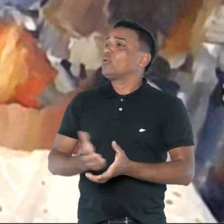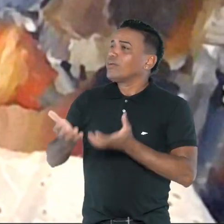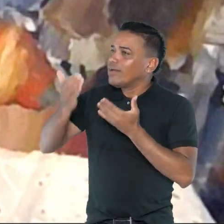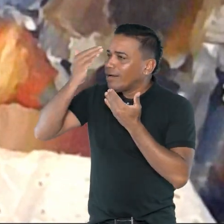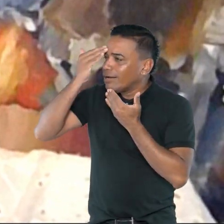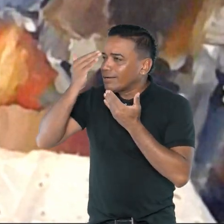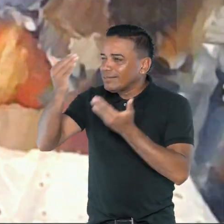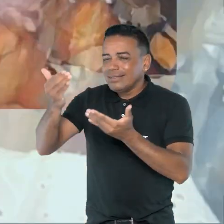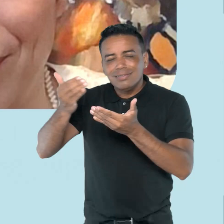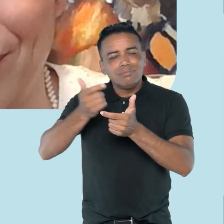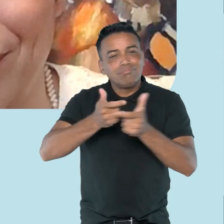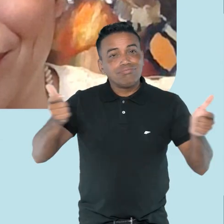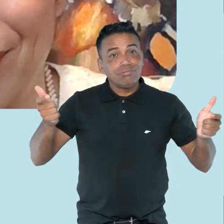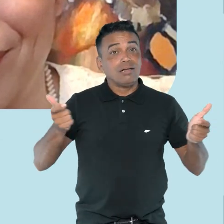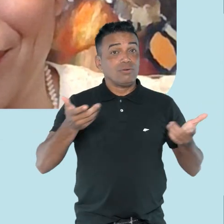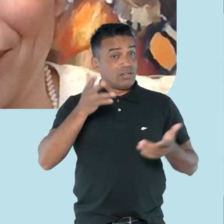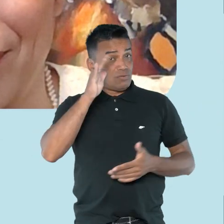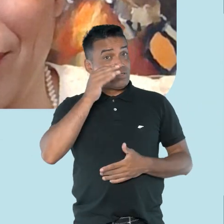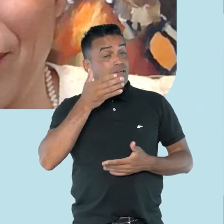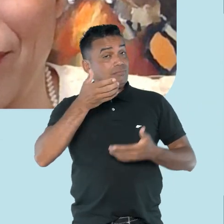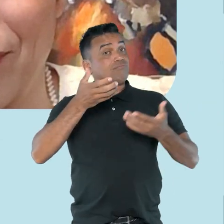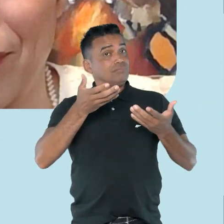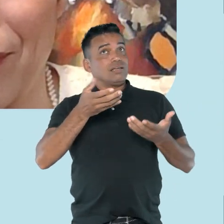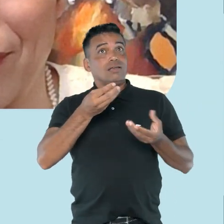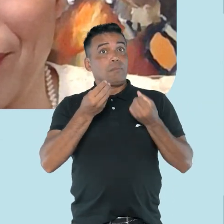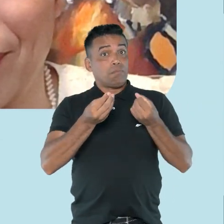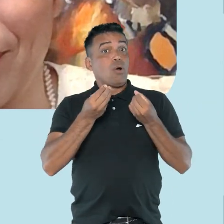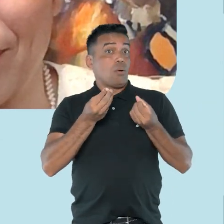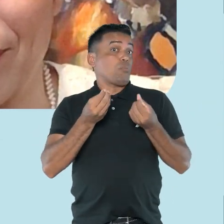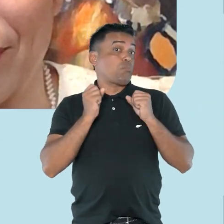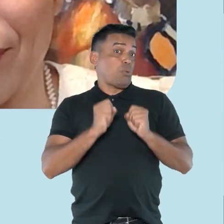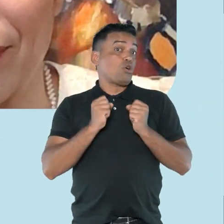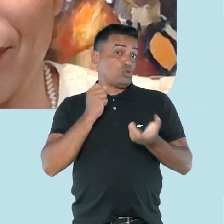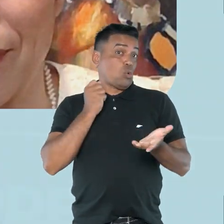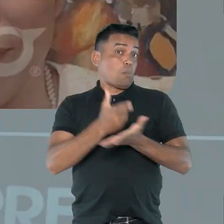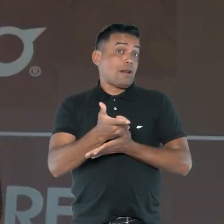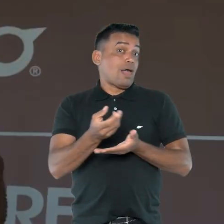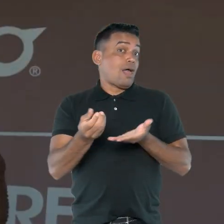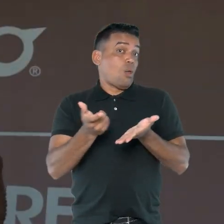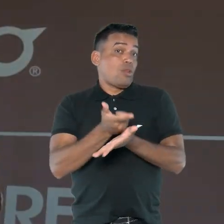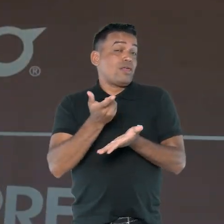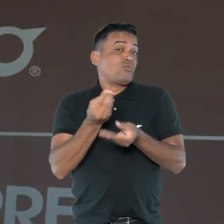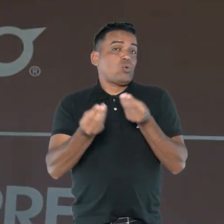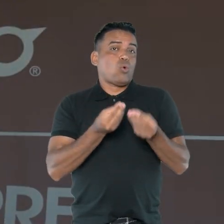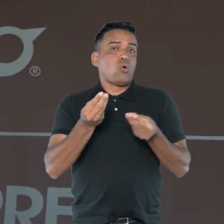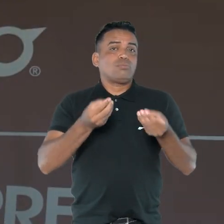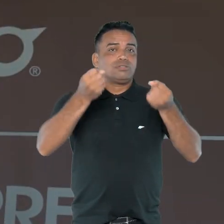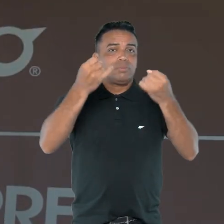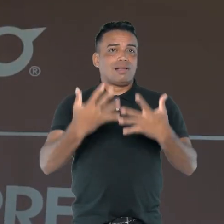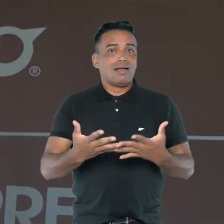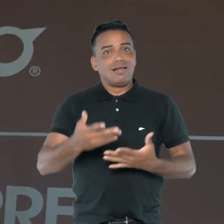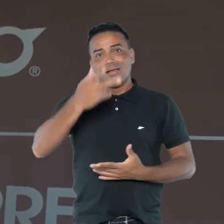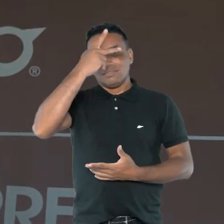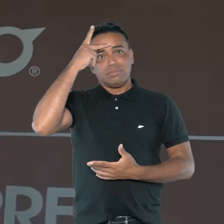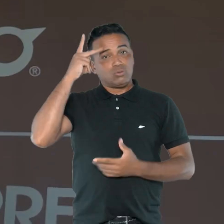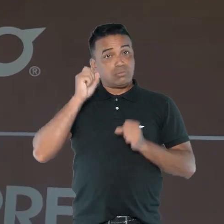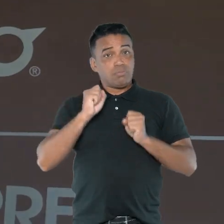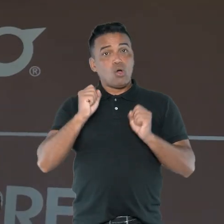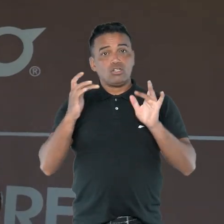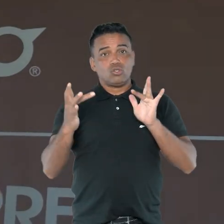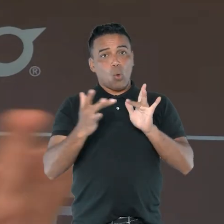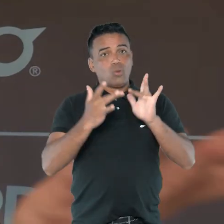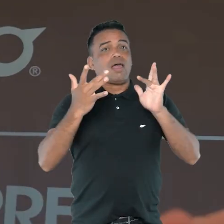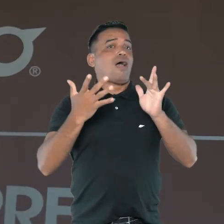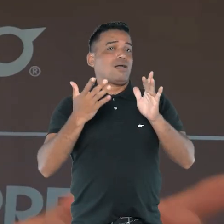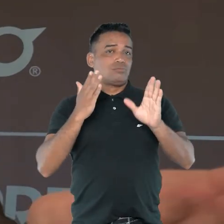pouco isso. Débora, eu quero te agradecer imensamente. Queria que você dissesse para quem está vendo a gente como pode adquirir o seu livro, né?